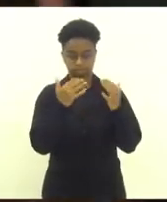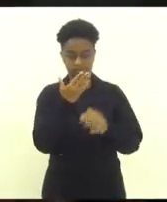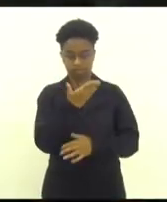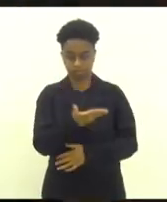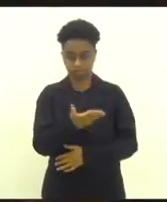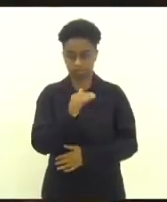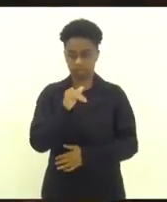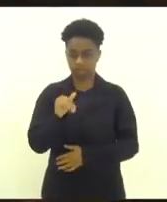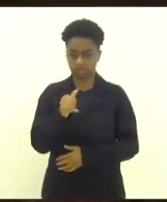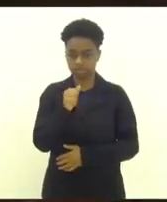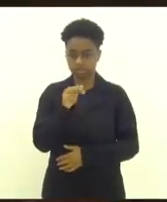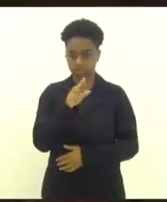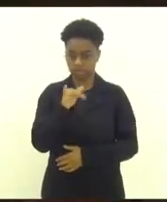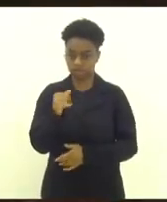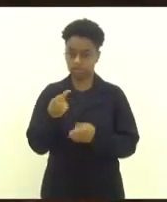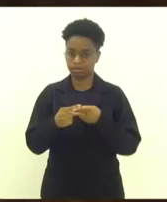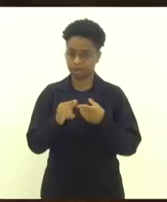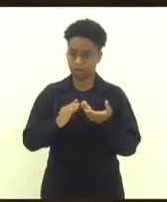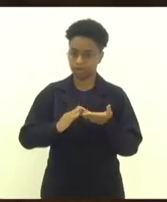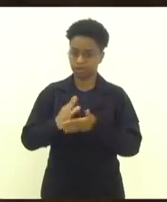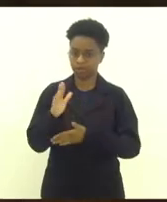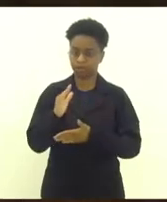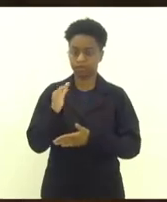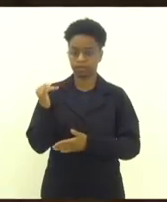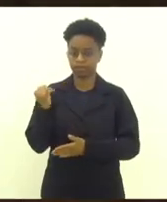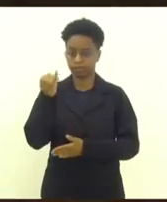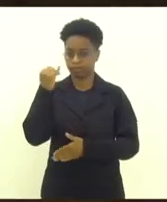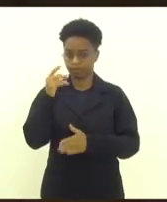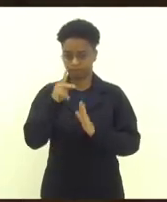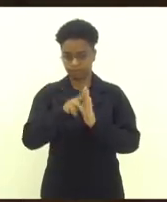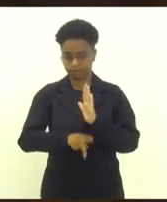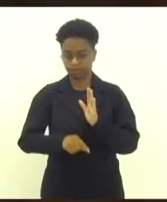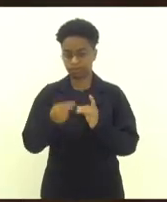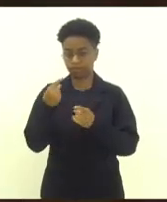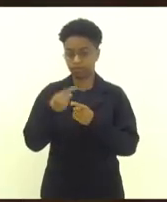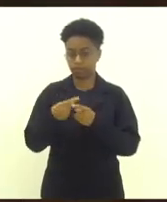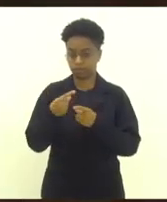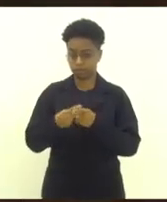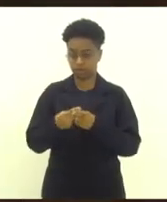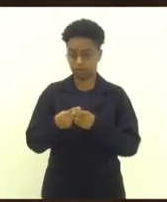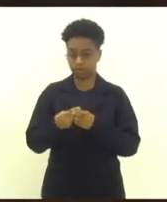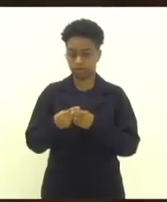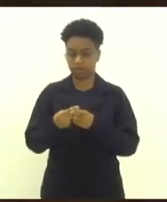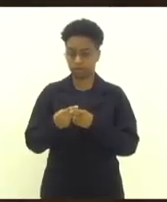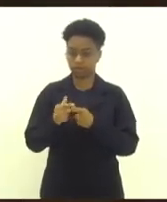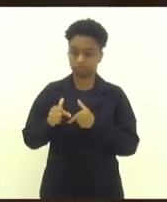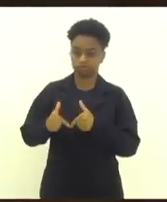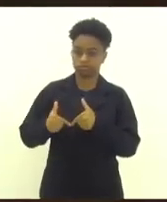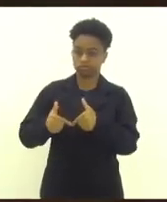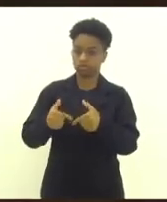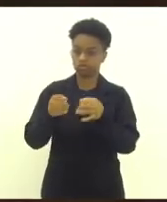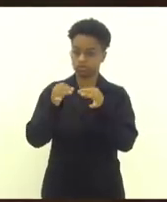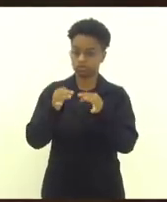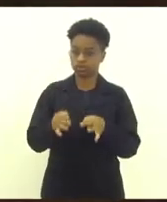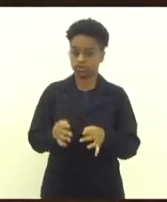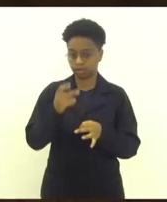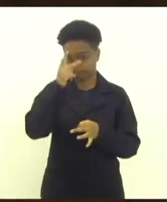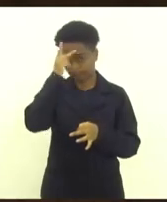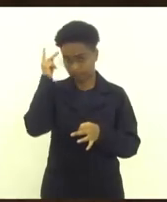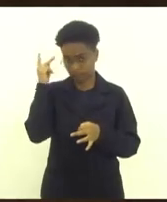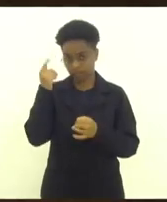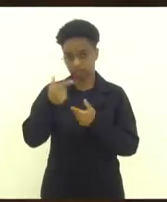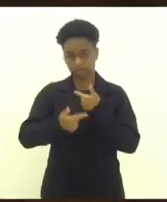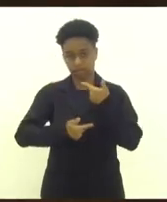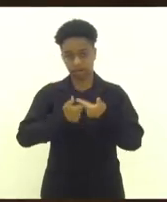pela aprovação desse importante projeto que é um projeto que faz Justiça exatamente aqueles que trabalharam